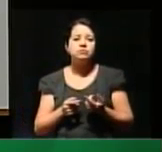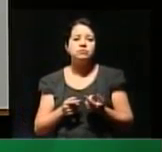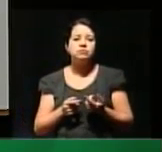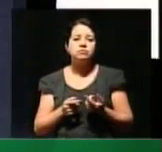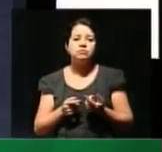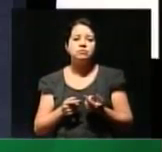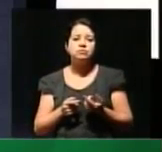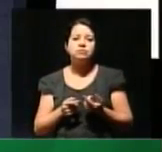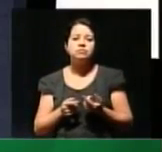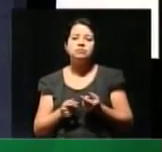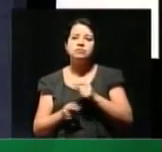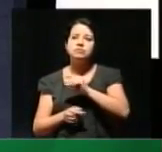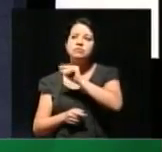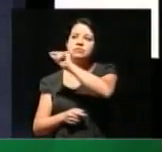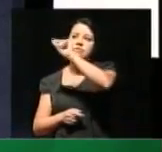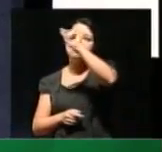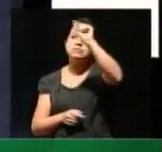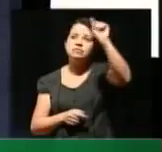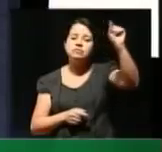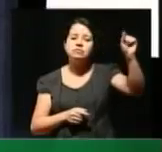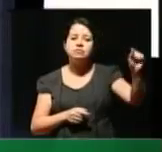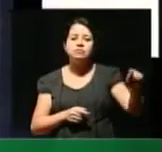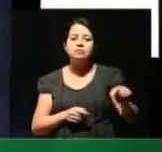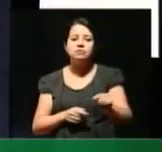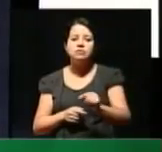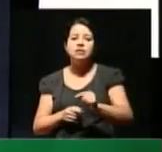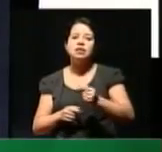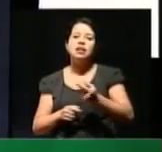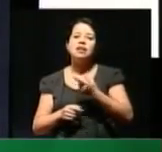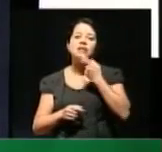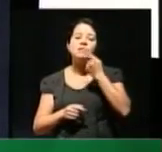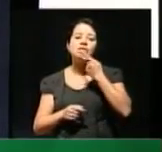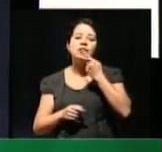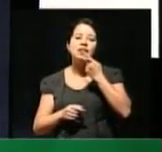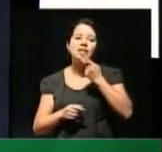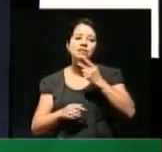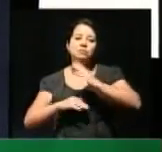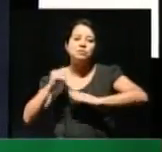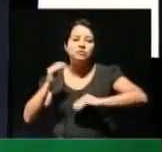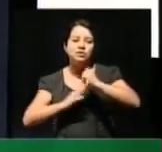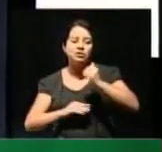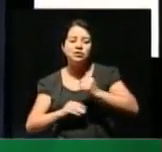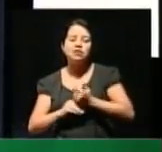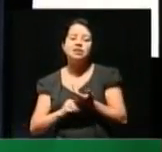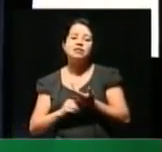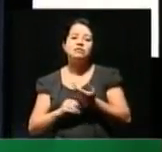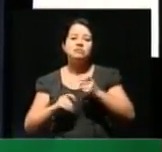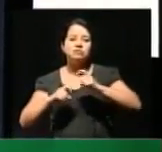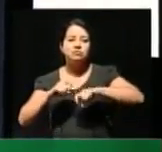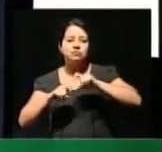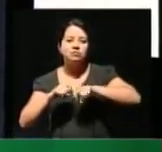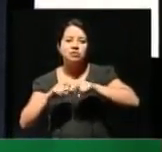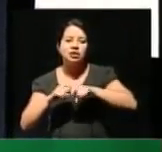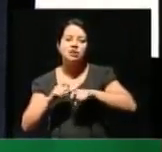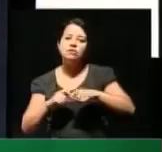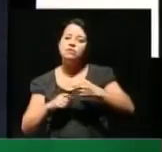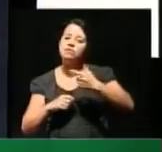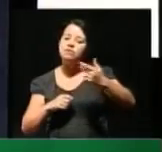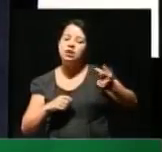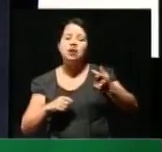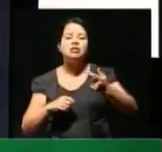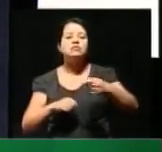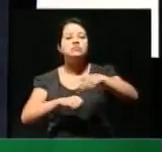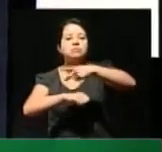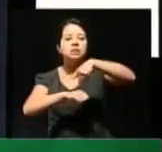mundo afora, eles têm essa mania do profissional do sexo e do cliente. Então, vários países, inclusive, penalizam os